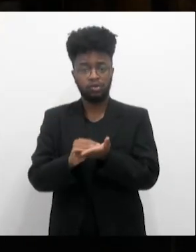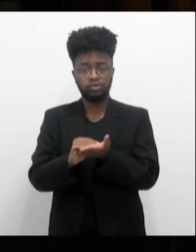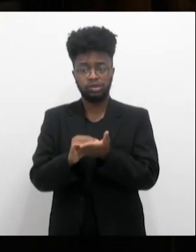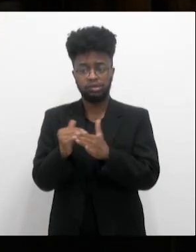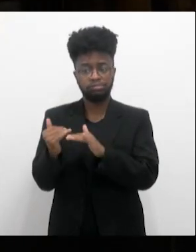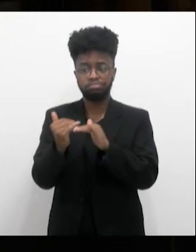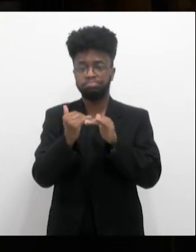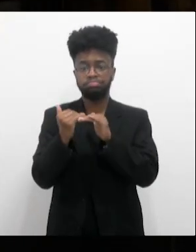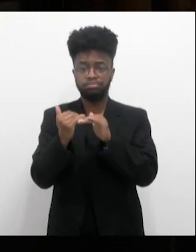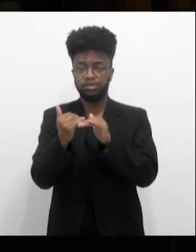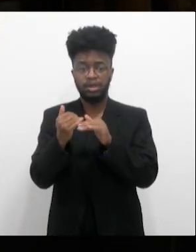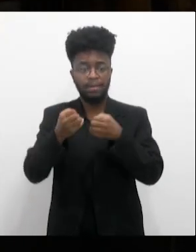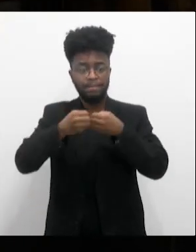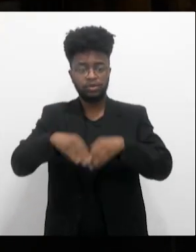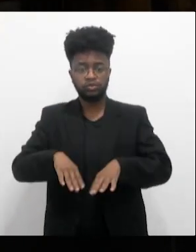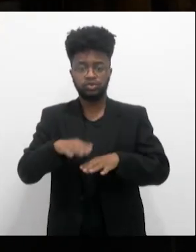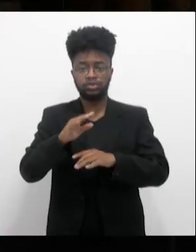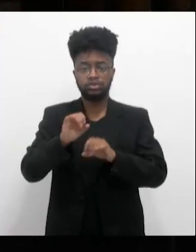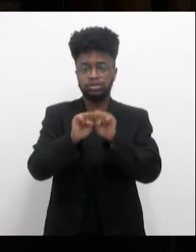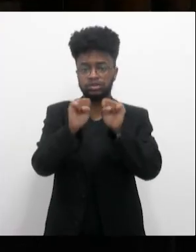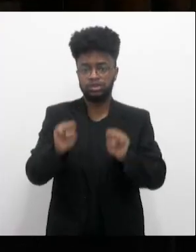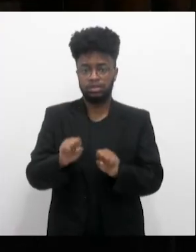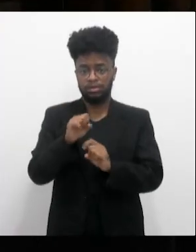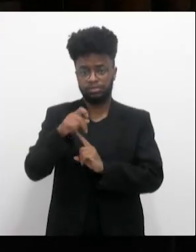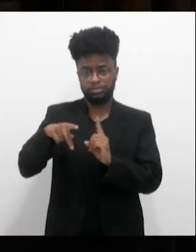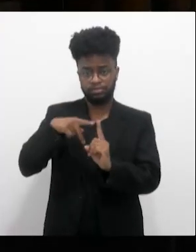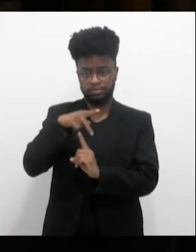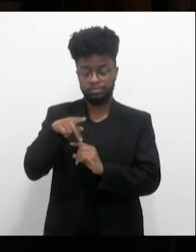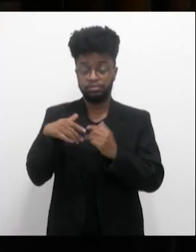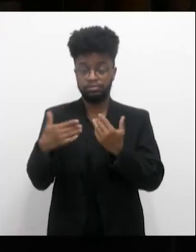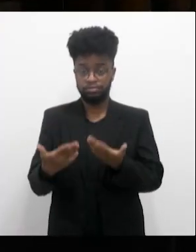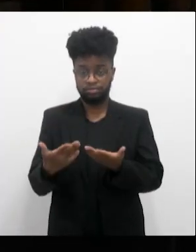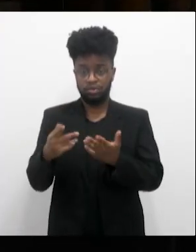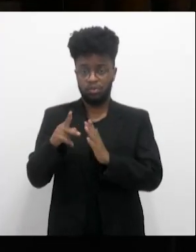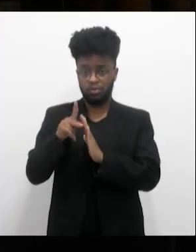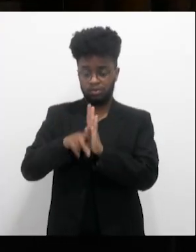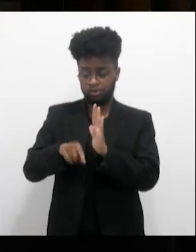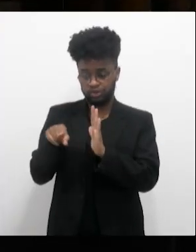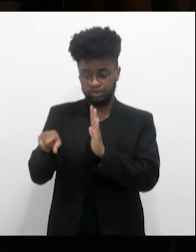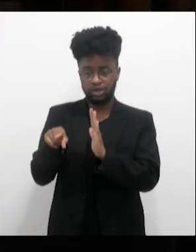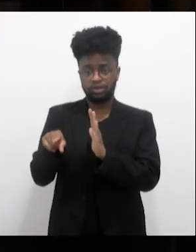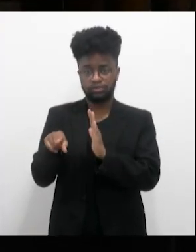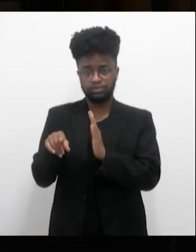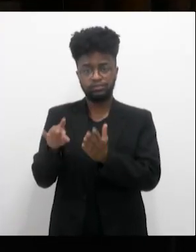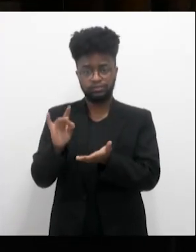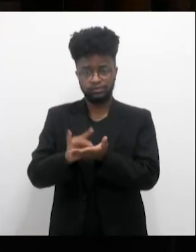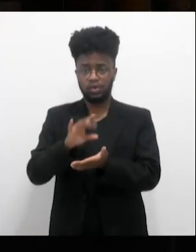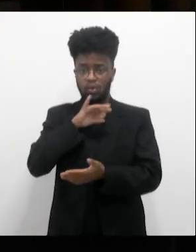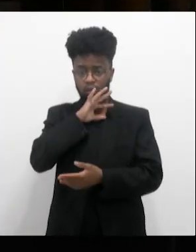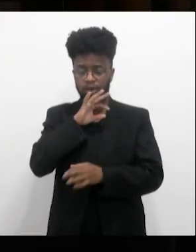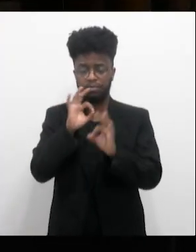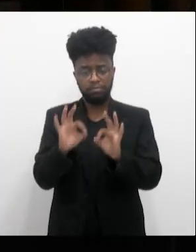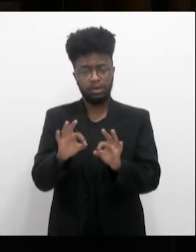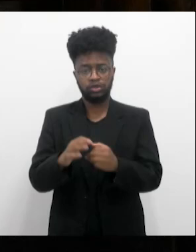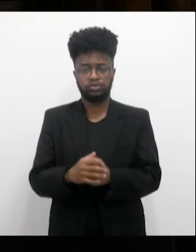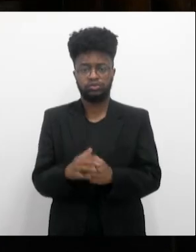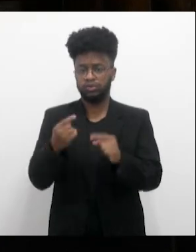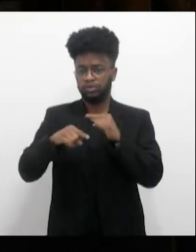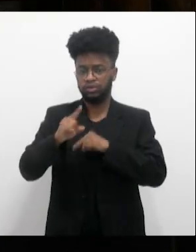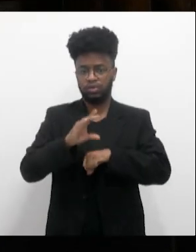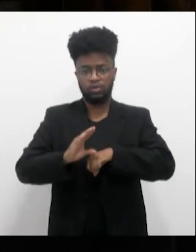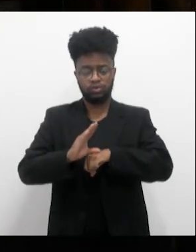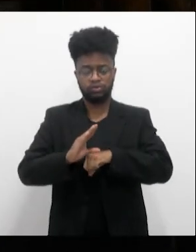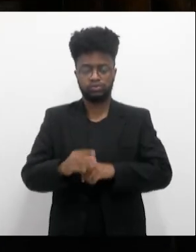arrebenta de vez com o sistema previdenciário. Então, esse projeto é muito ruim, é